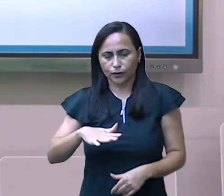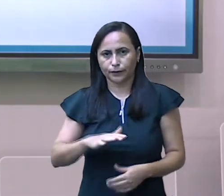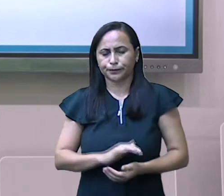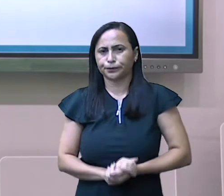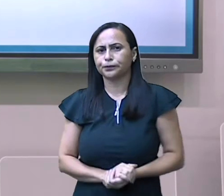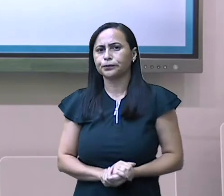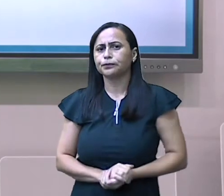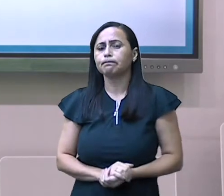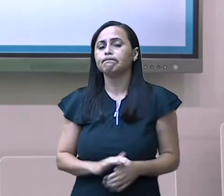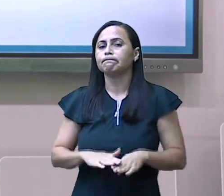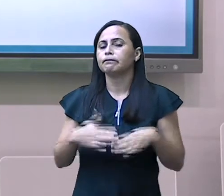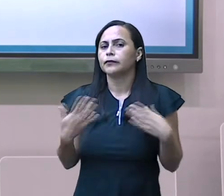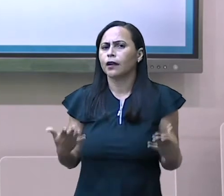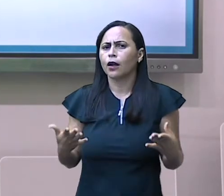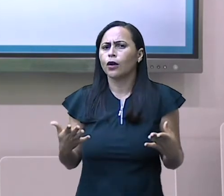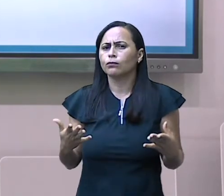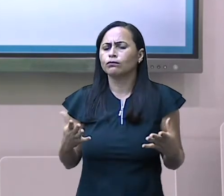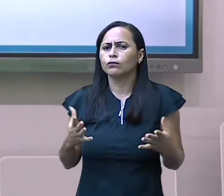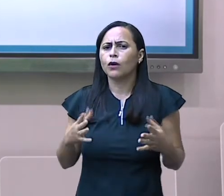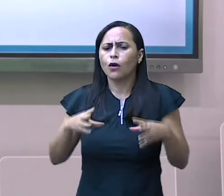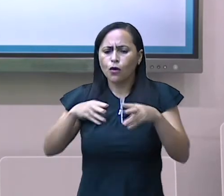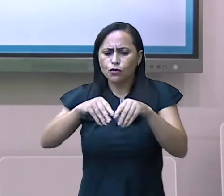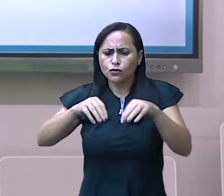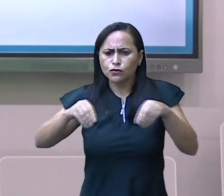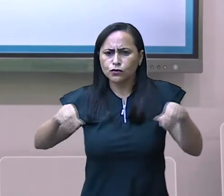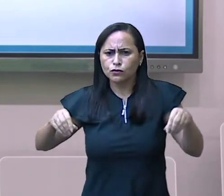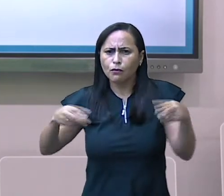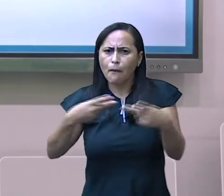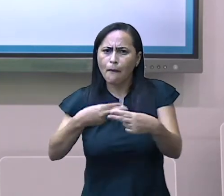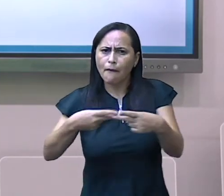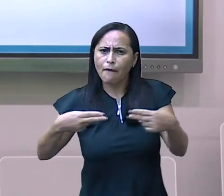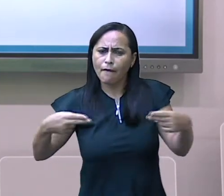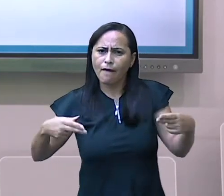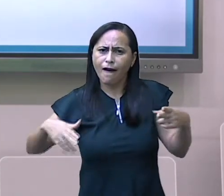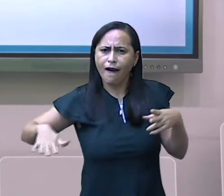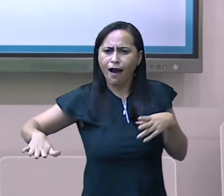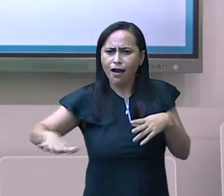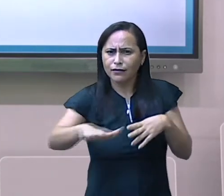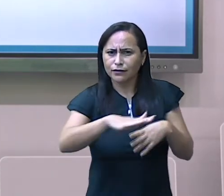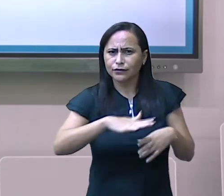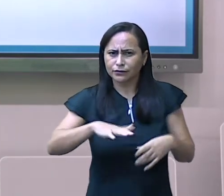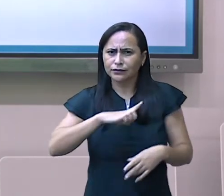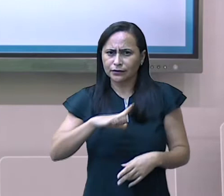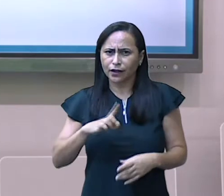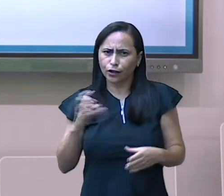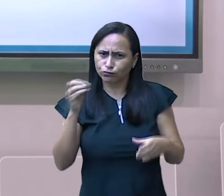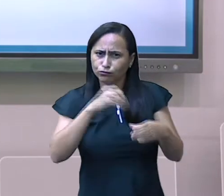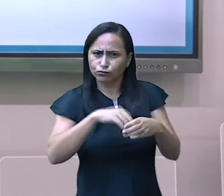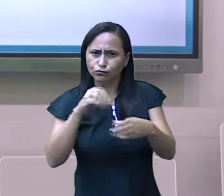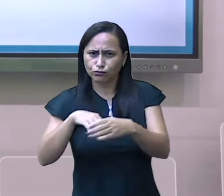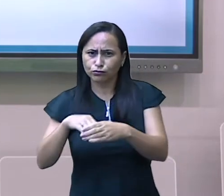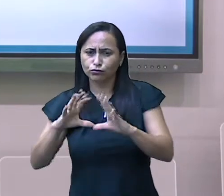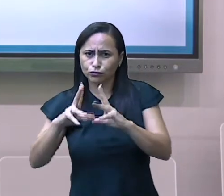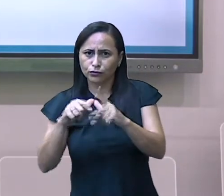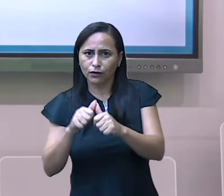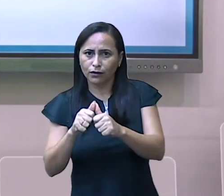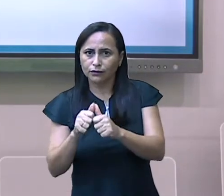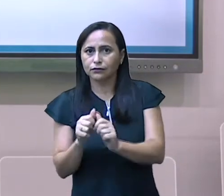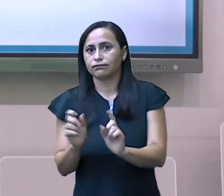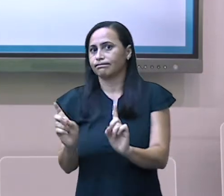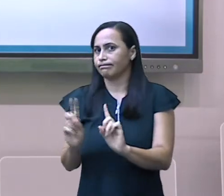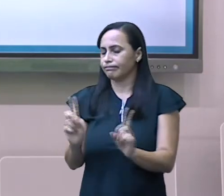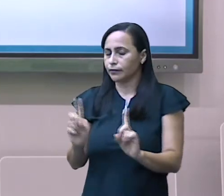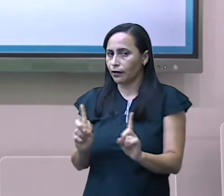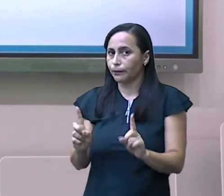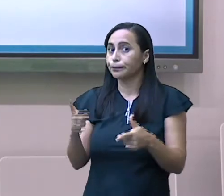solos têm todas essas propriedades? Não, né? Não. Por isso que nós precisamos